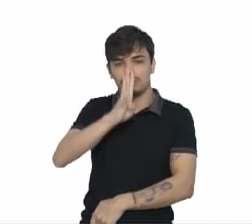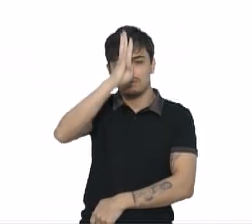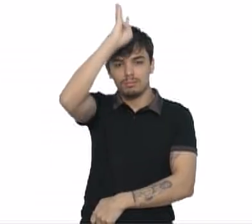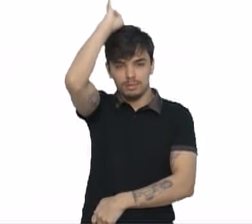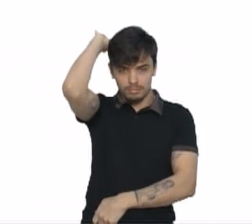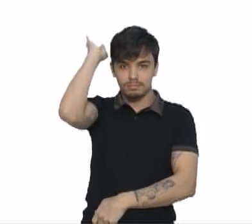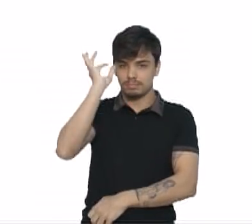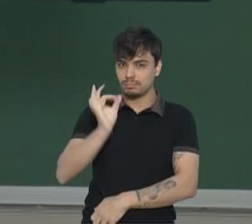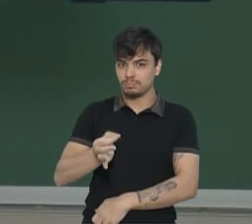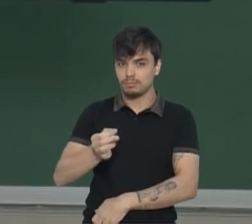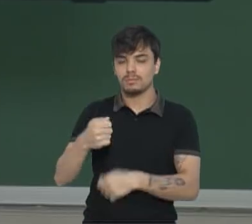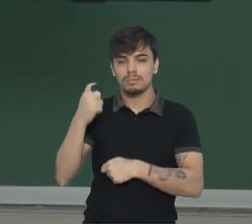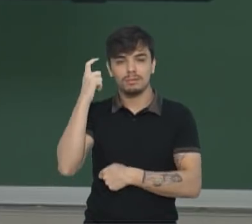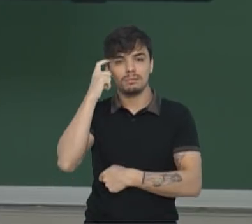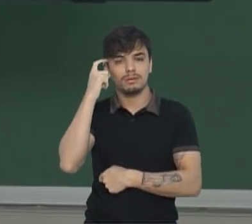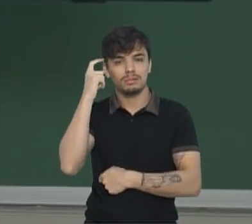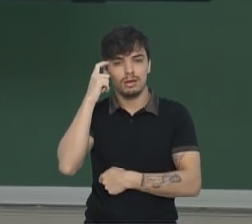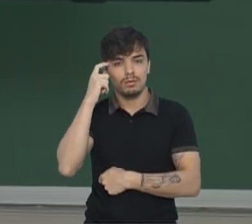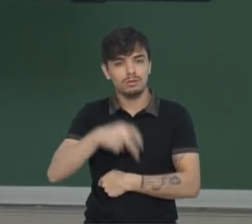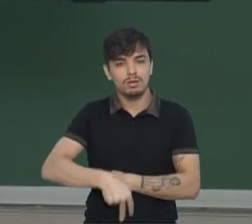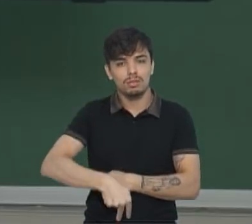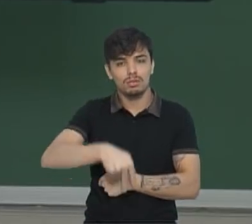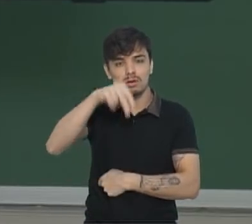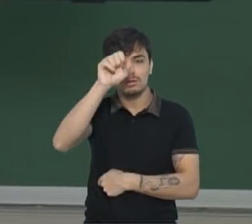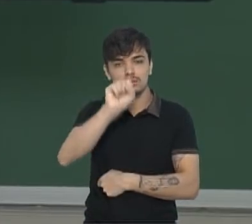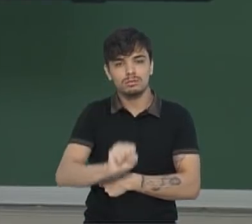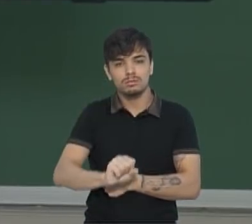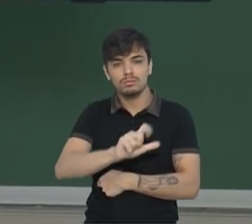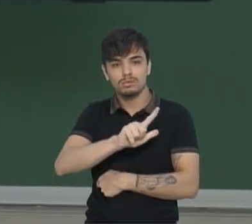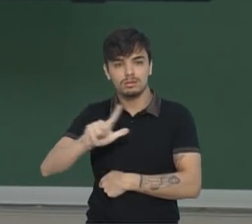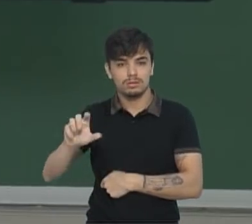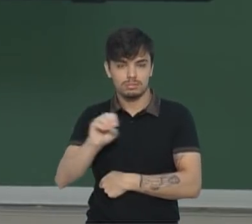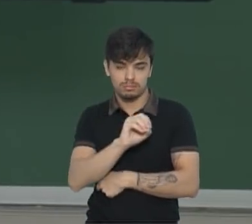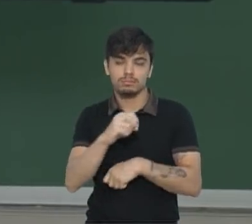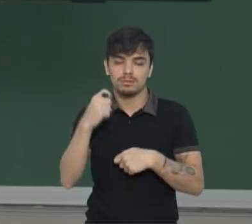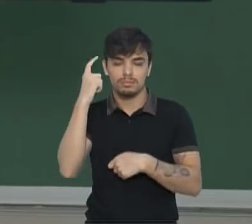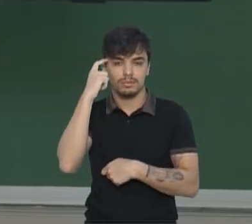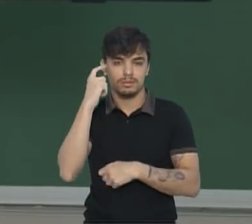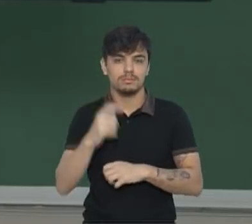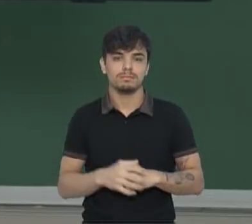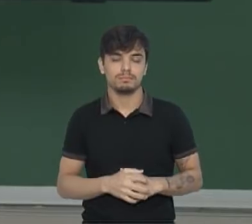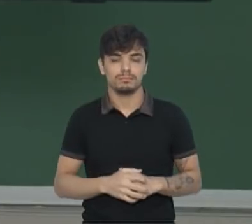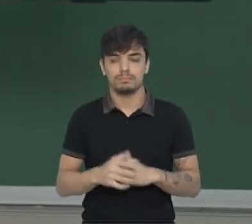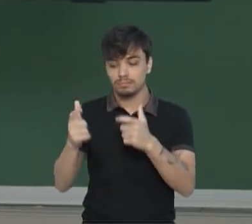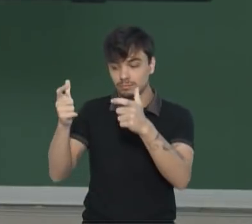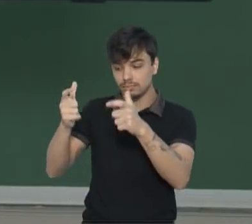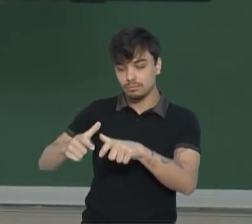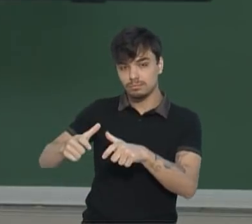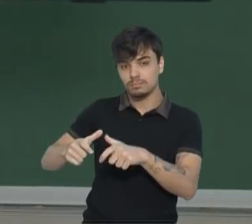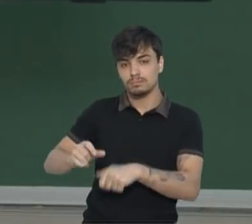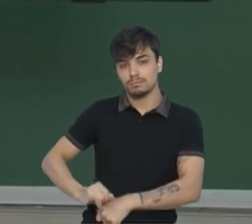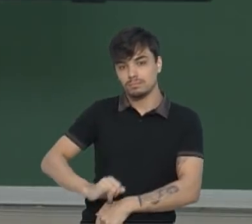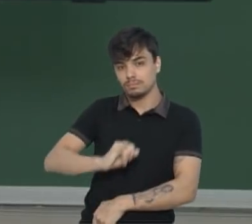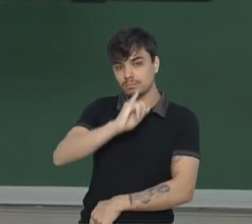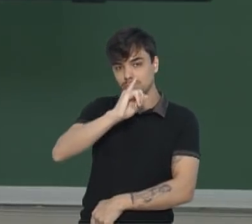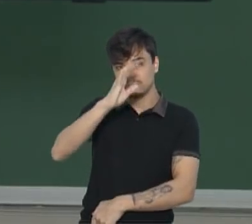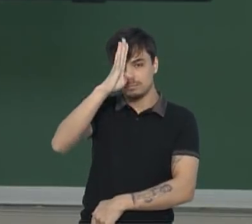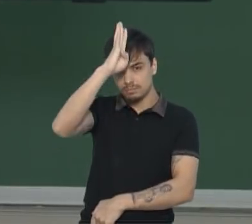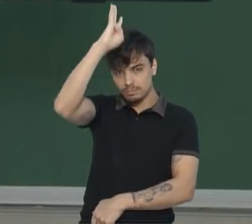né? Leste, oeste. Então eles estavam na parte norte, a parte sobre o Império Romano, tá?